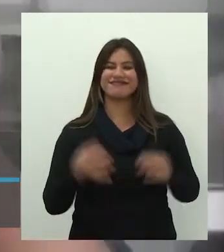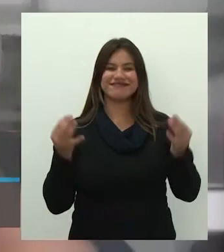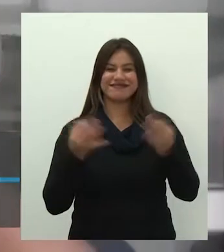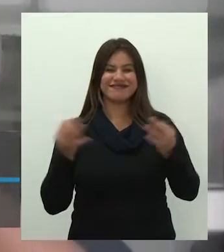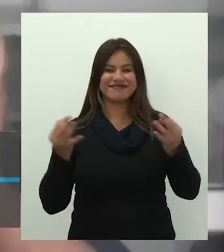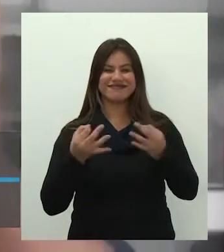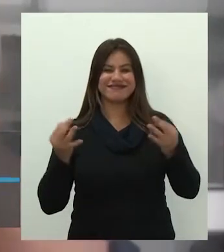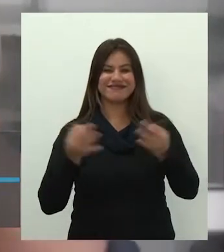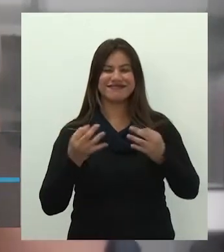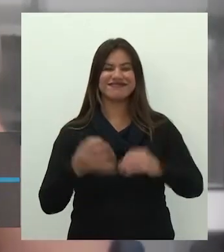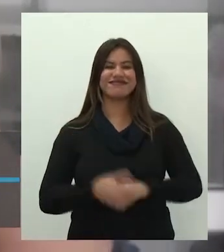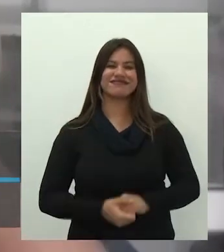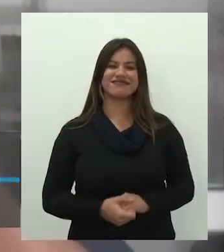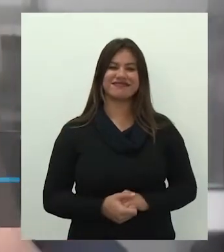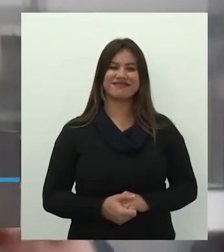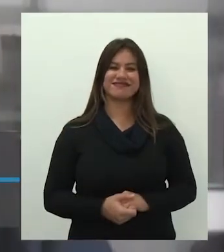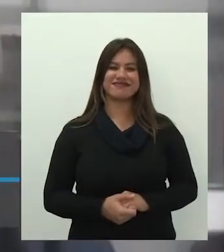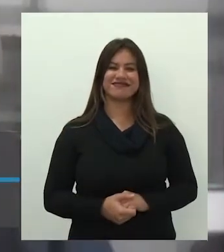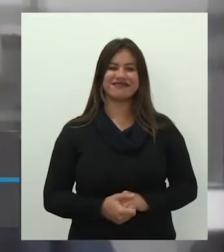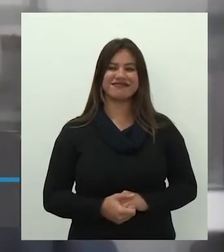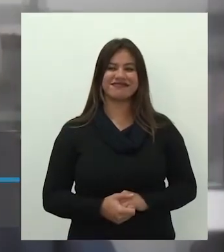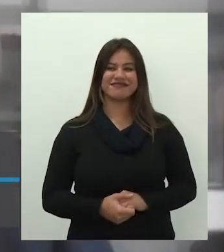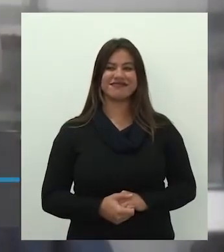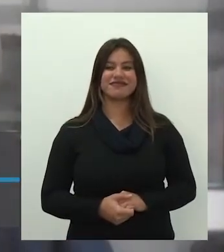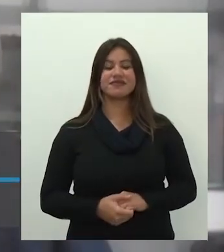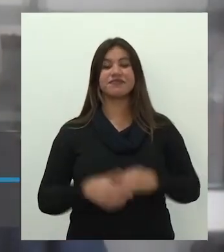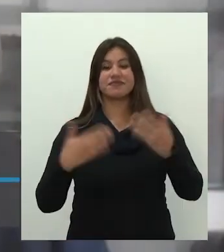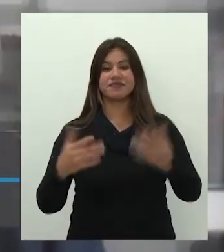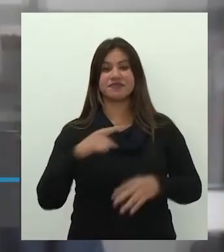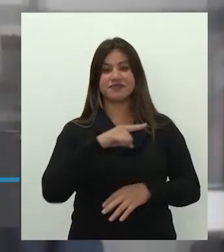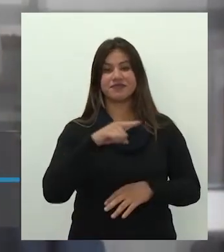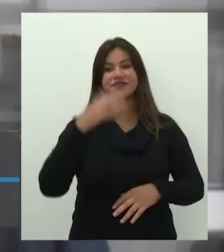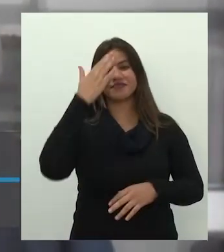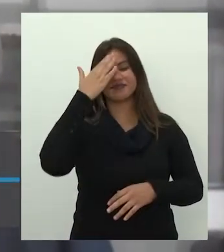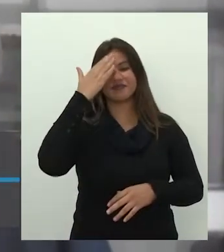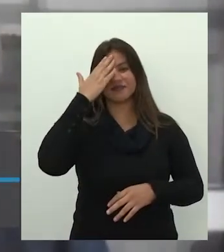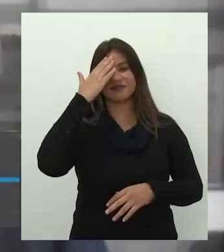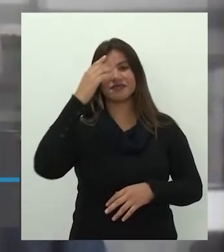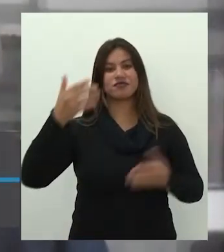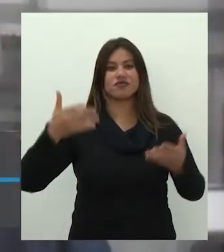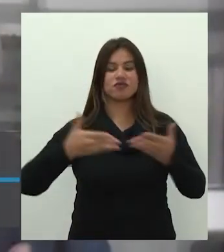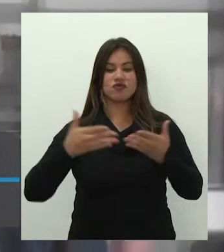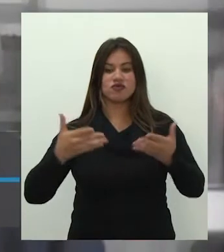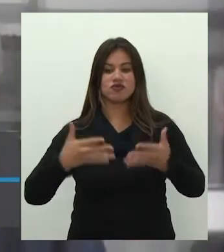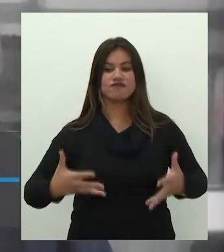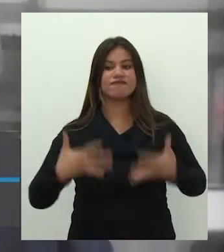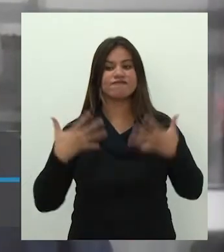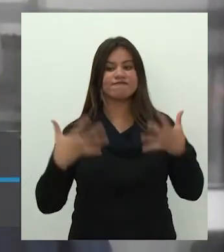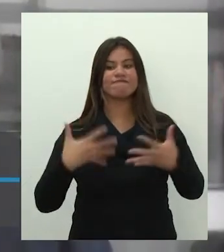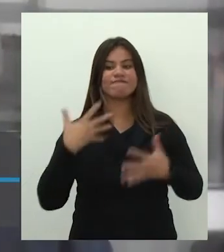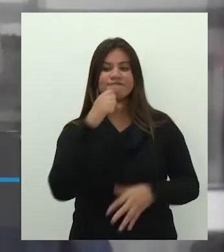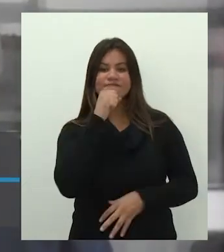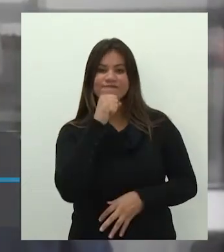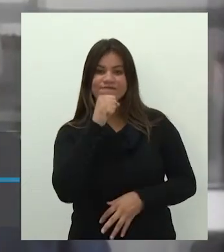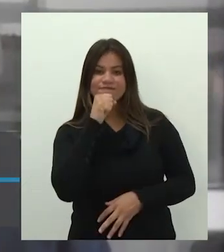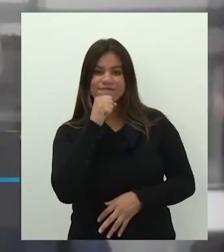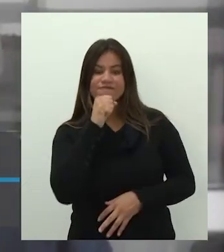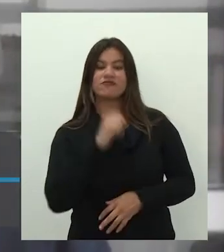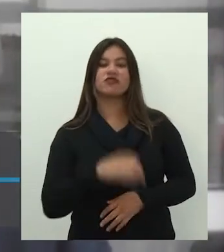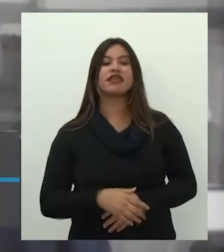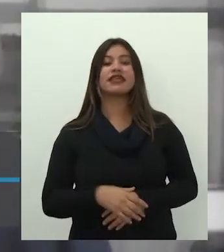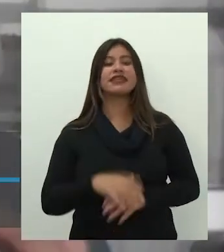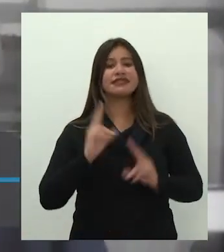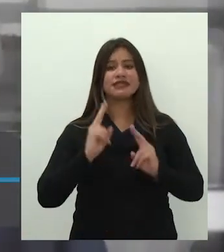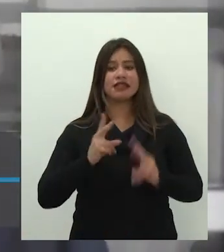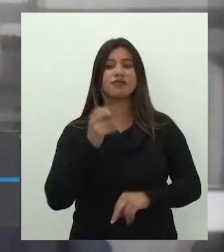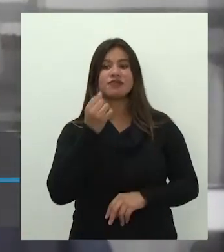Perfeito, a Carmen colocou bem. Então, como vocês sabem, o nosso programa Envelhecimento Ativo, ele acontece sempre às sextas-feiras.